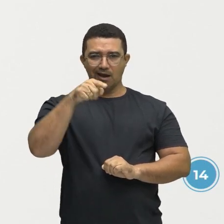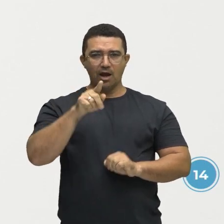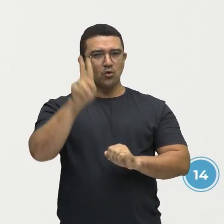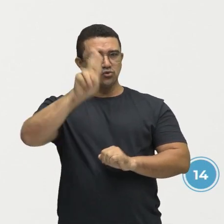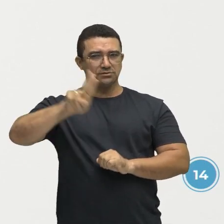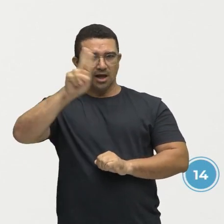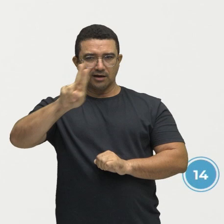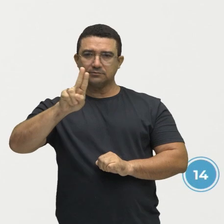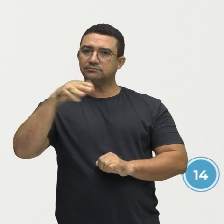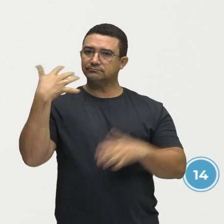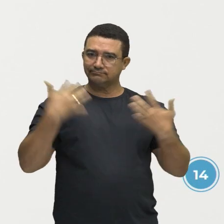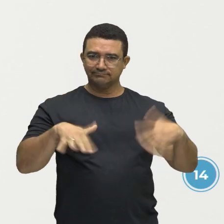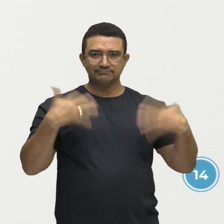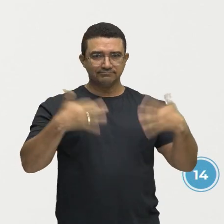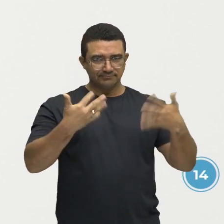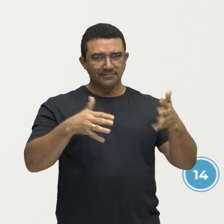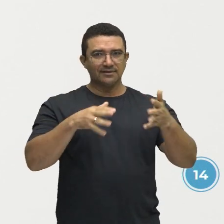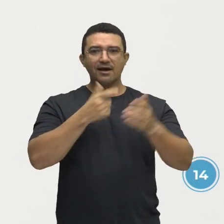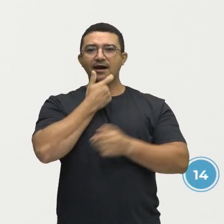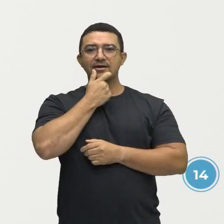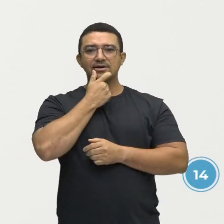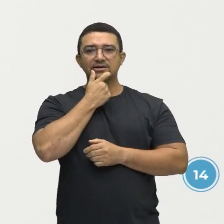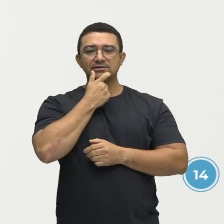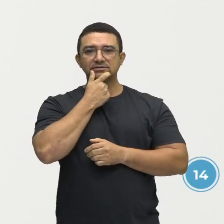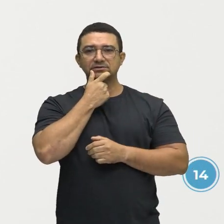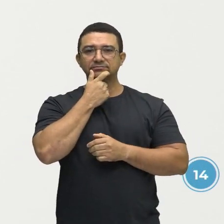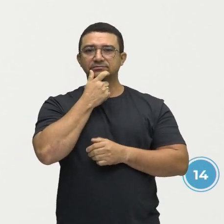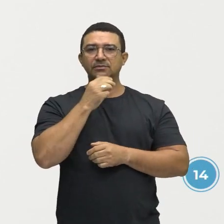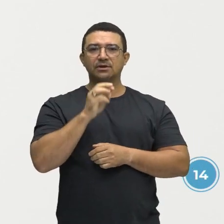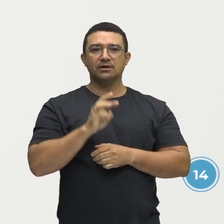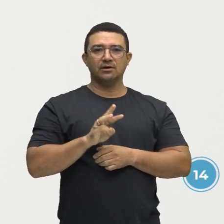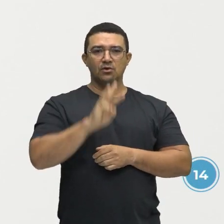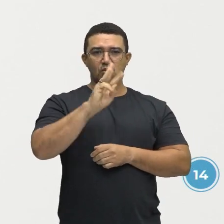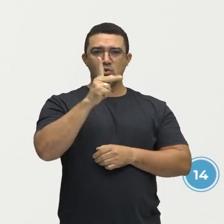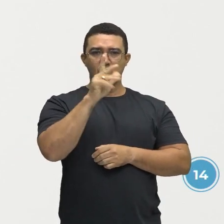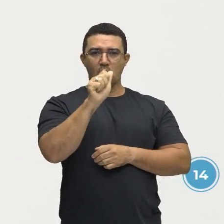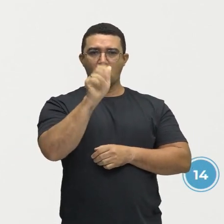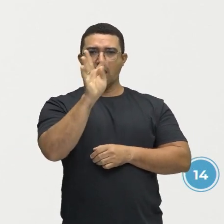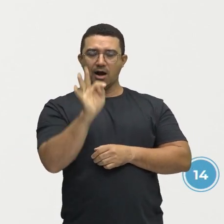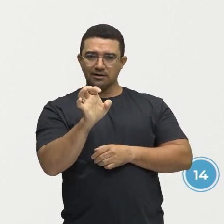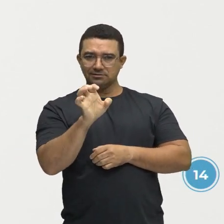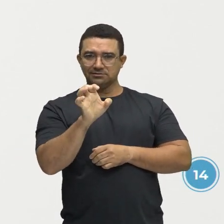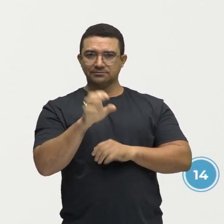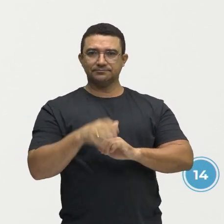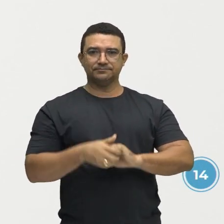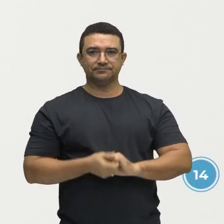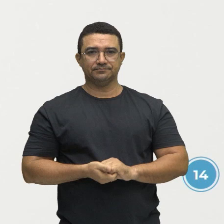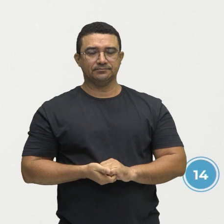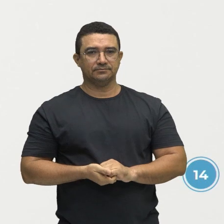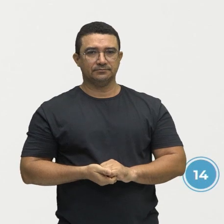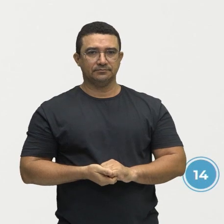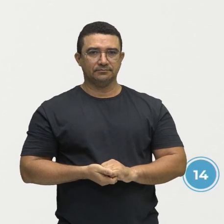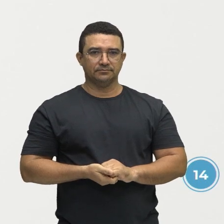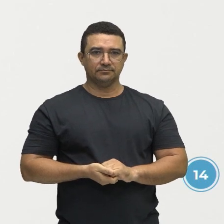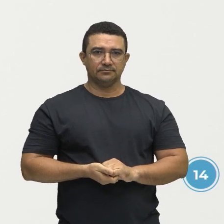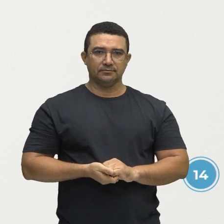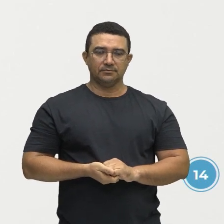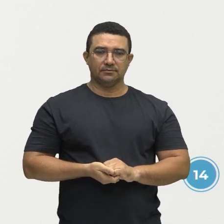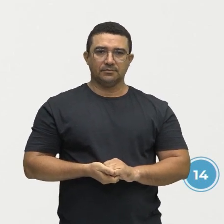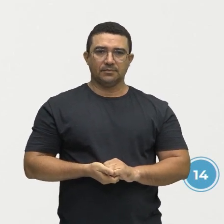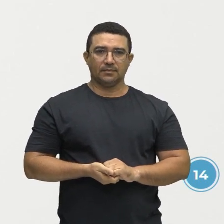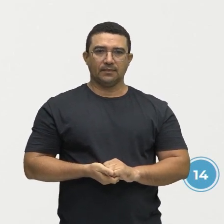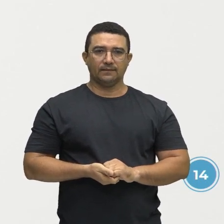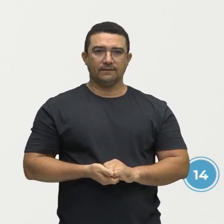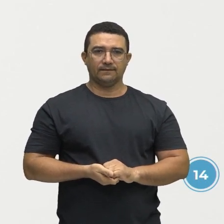What is your name? Qual é o seu nome? Então, tá aí o pronome interrogativo what. What? Qual é o seu